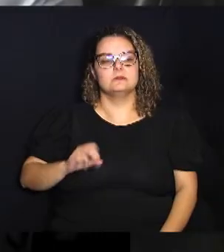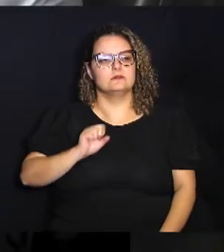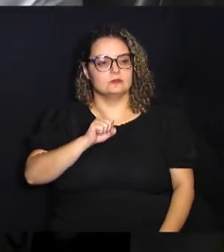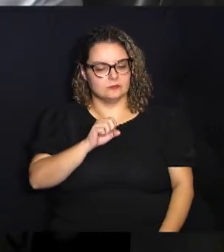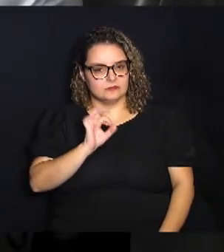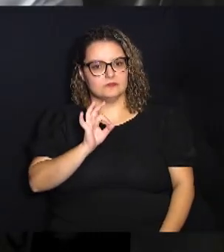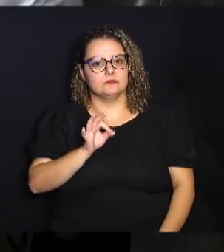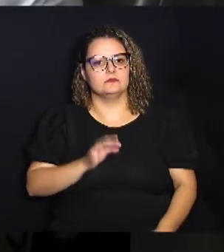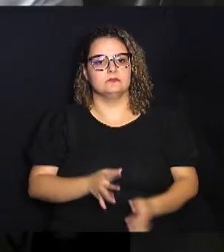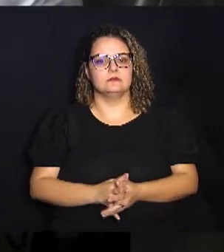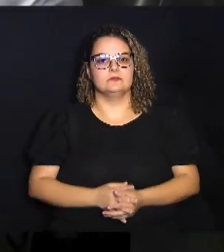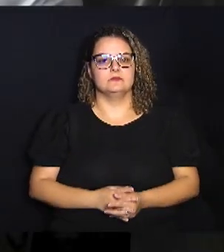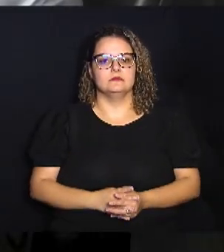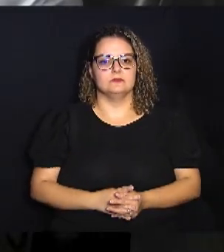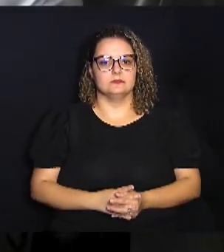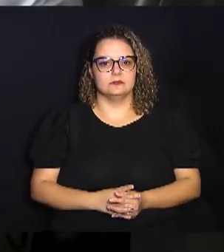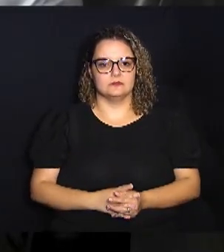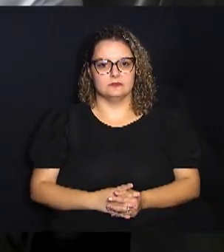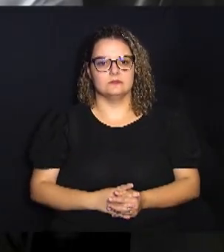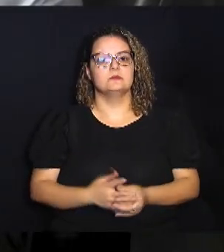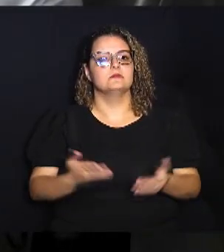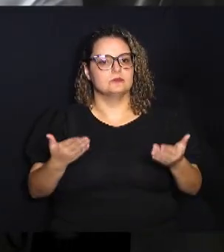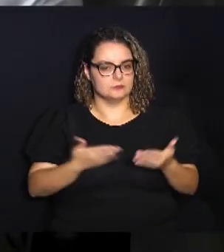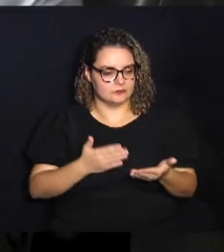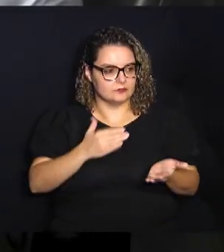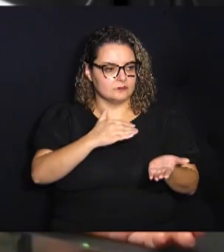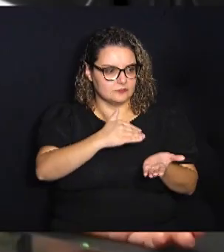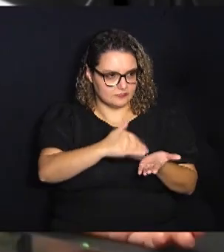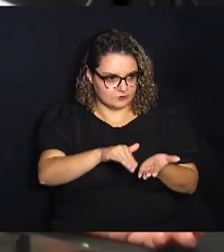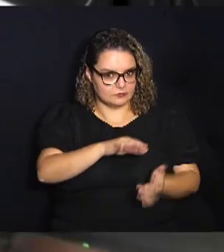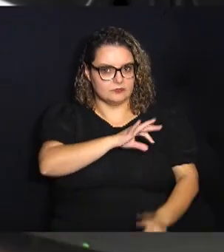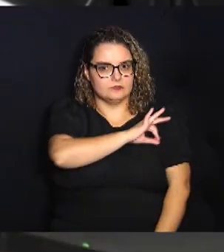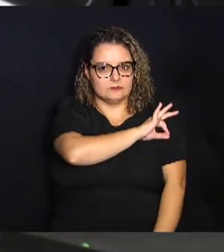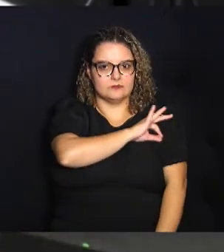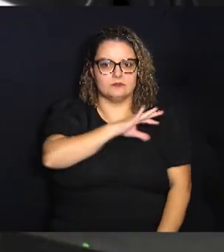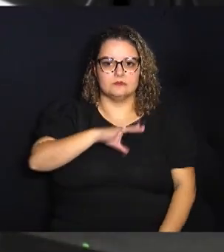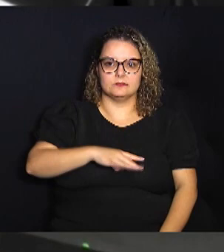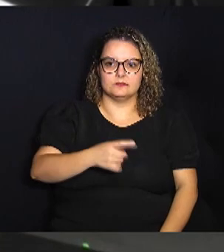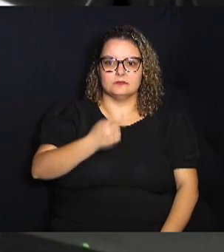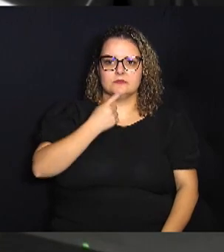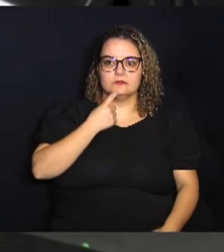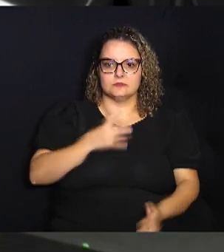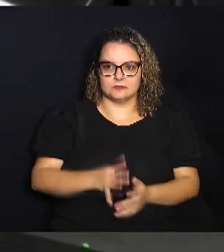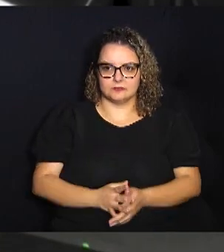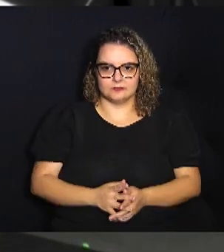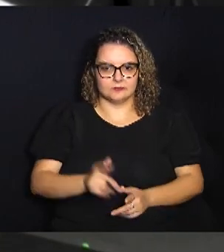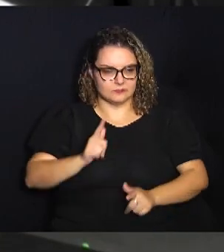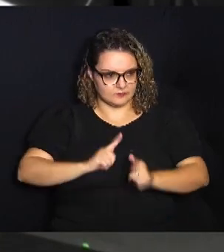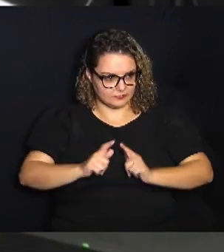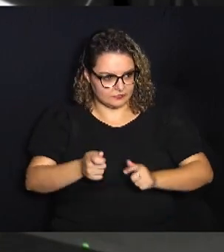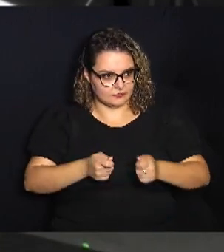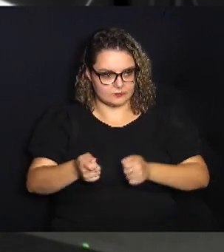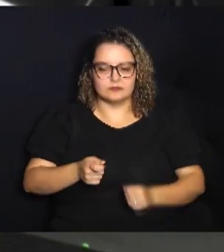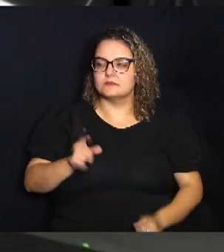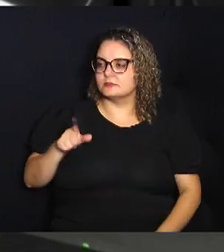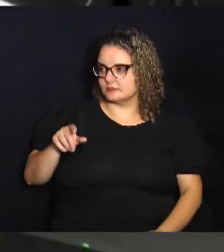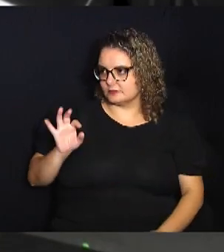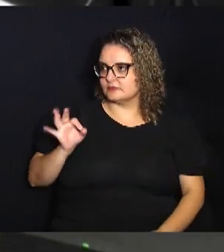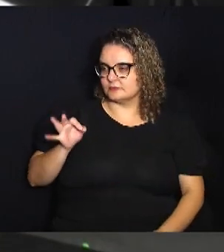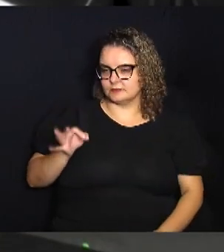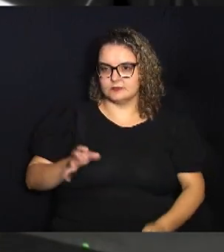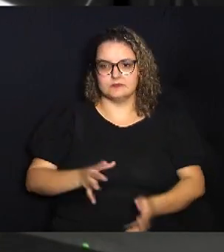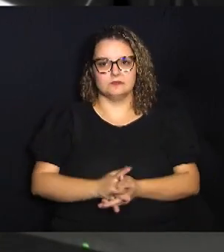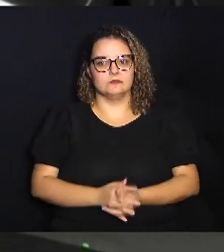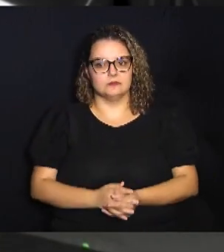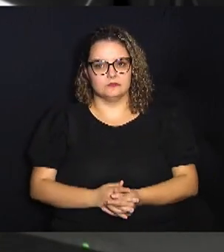licenciou. Isso. E porque ele é atual secretário na Prefeitura de Campinas, né? De Gestão e Controle. Sim, É isso. sim. E